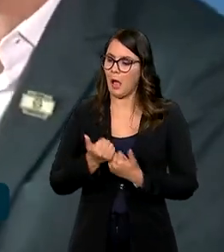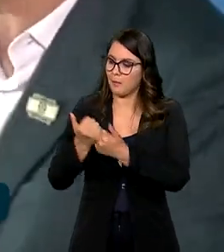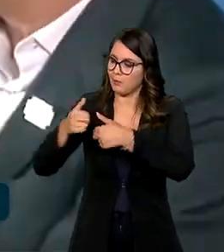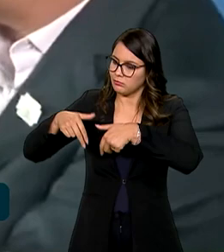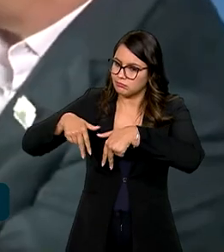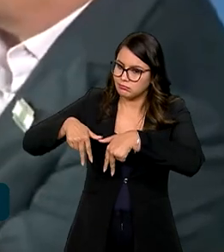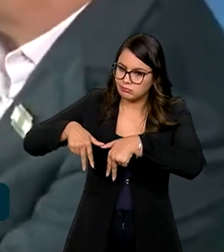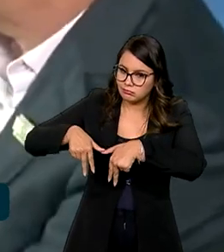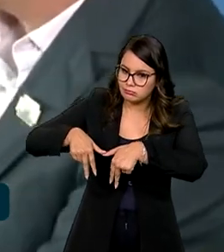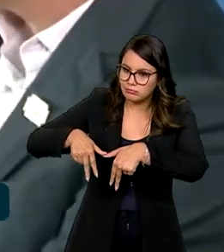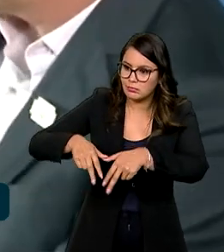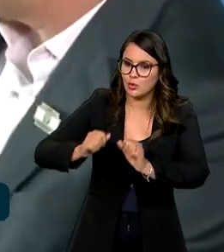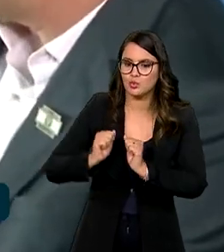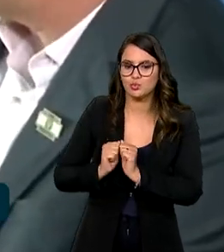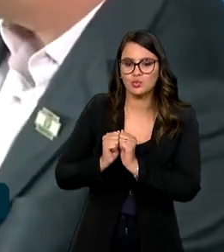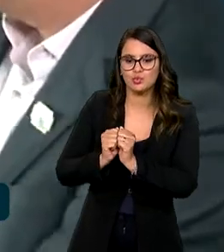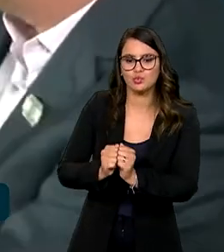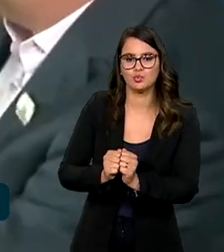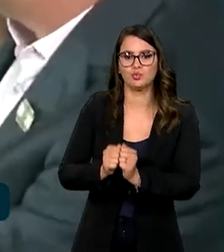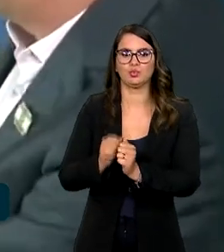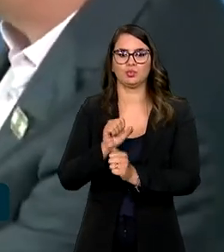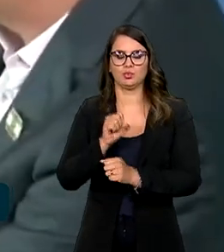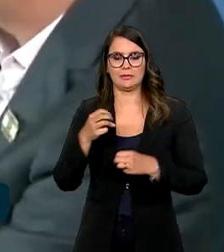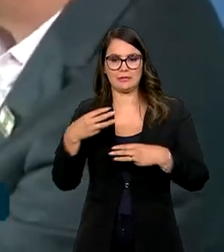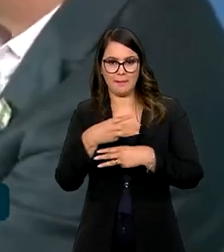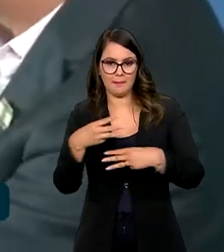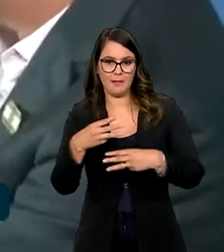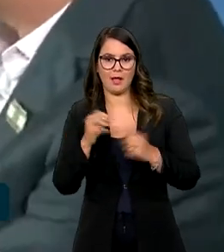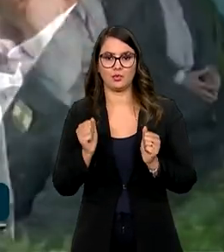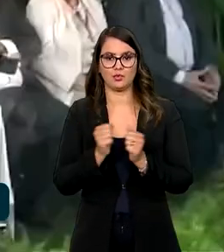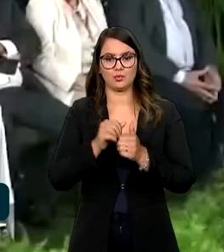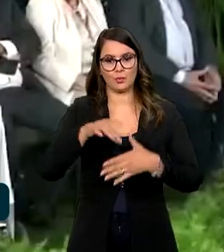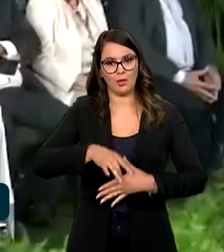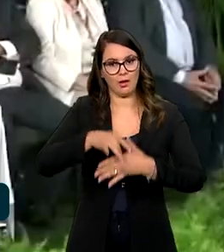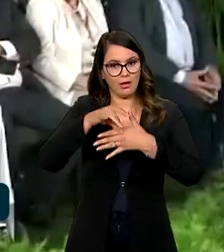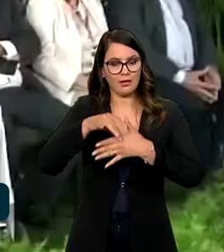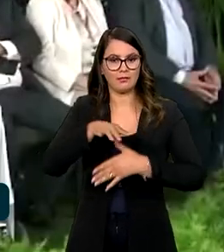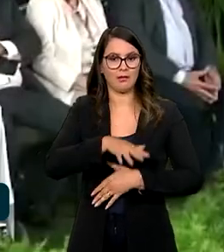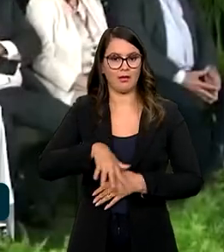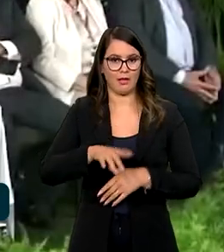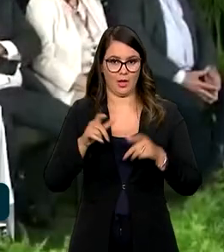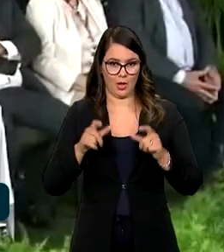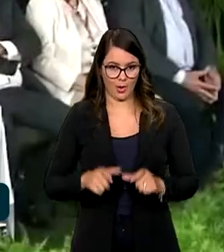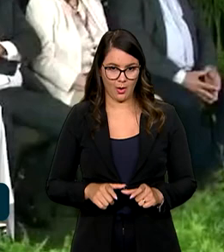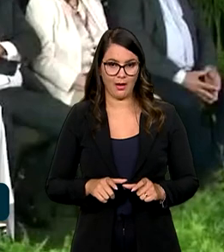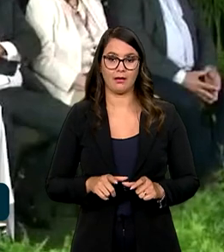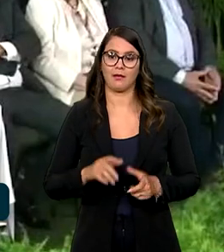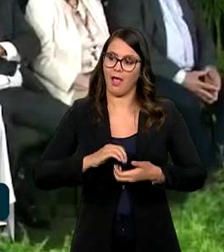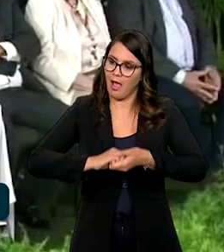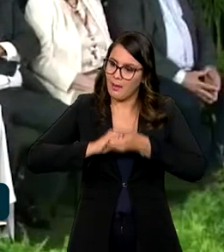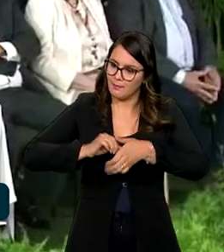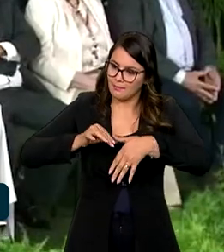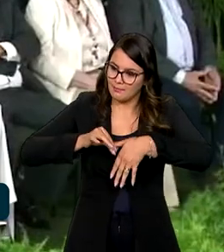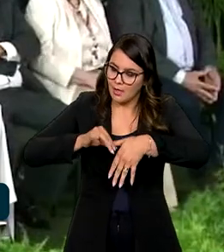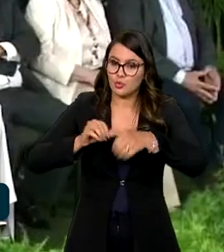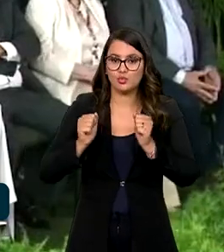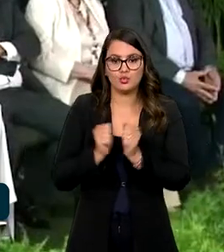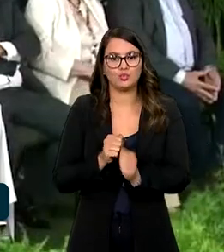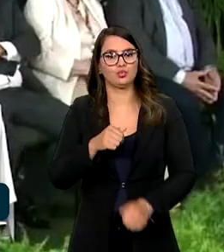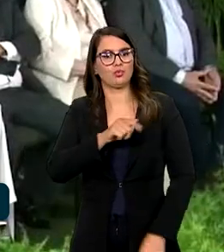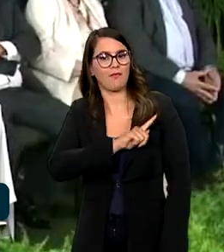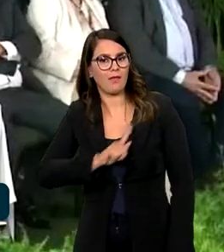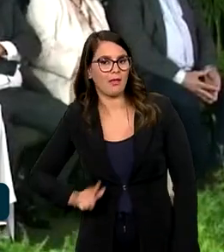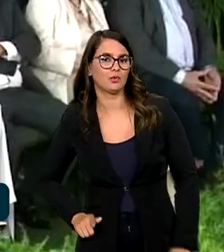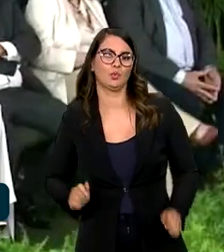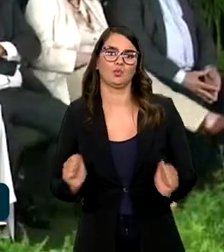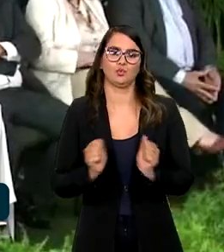empresas fazer um trabalho junto com Sebrae junto com as lideranças e as organizações locais pegar na mão junto com os governadores junto